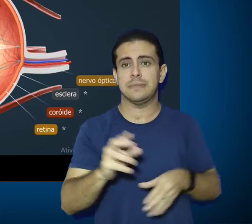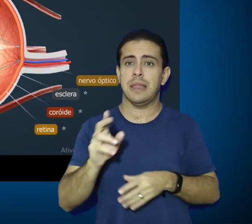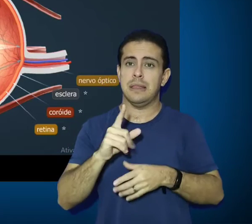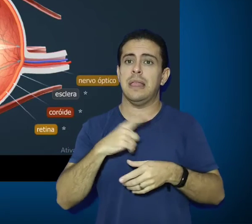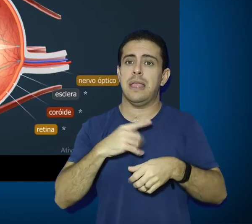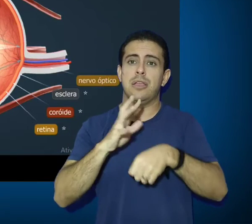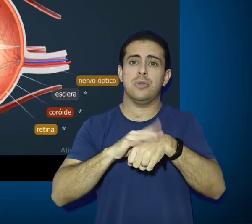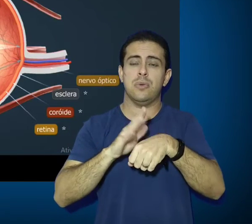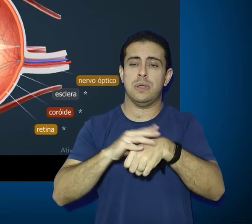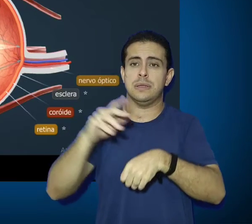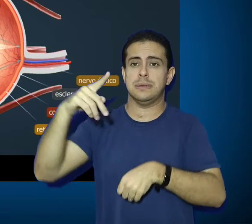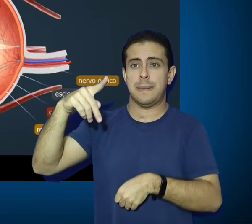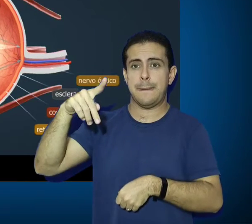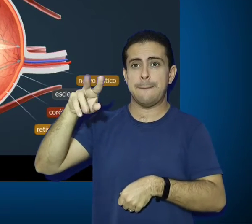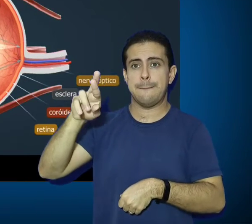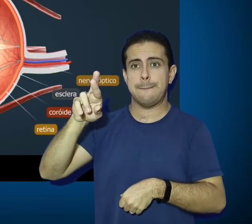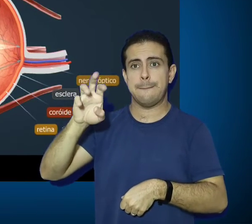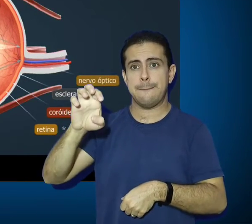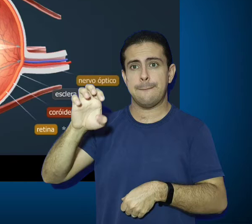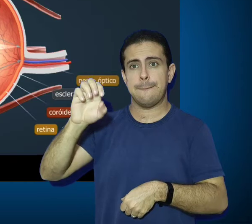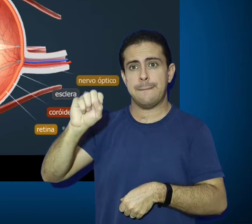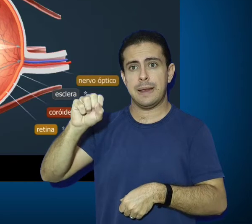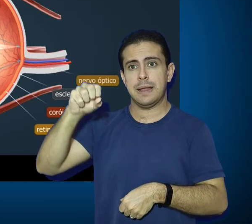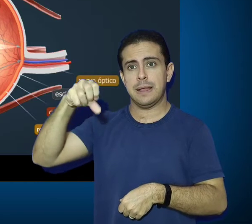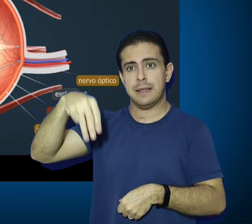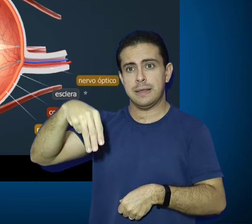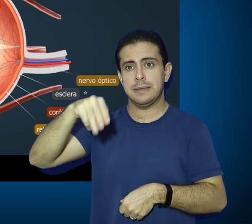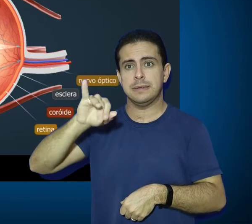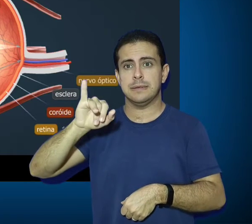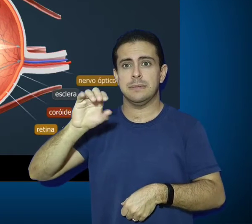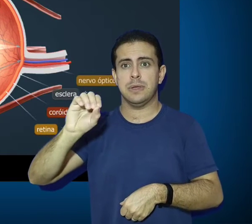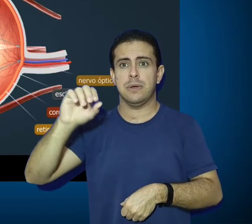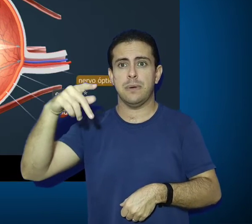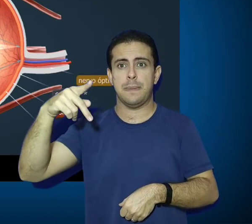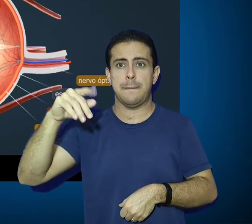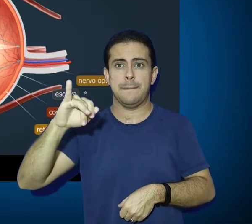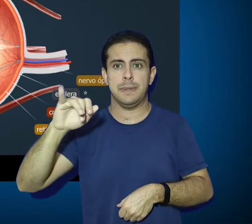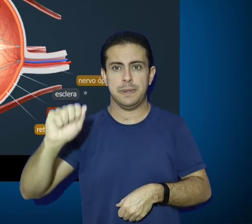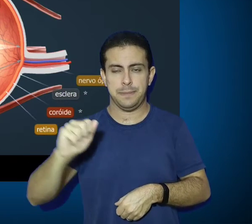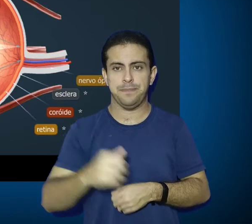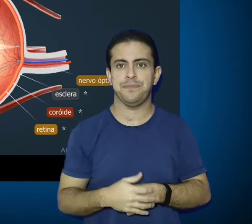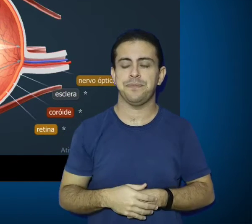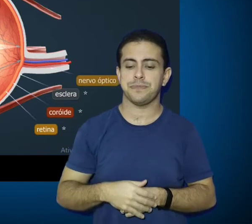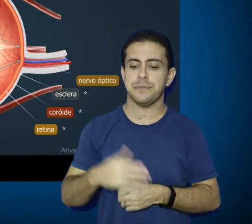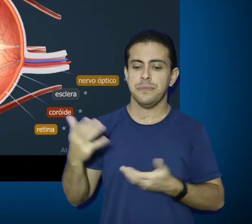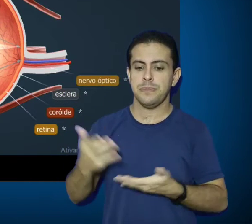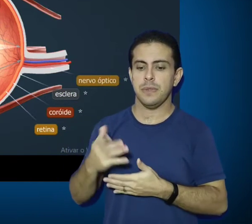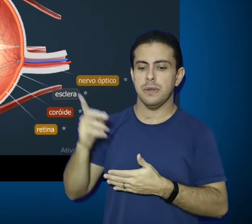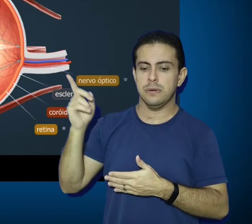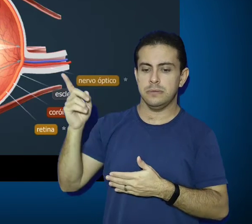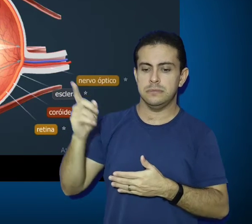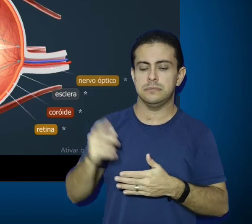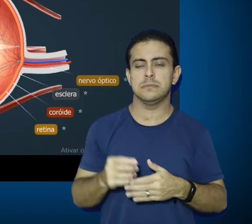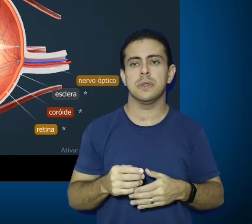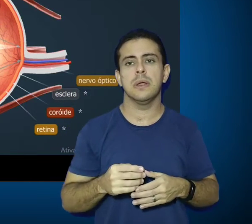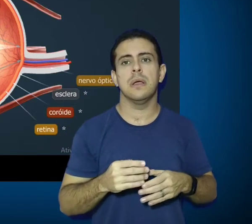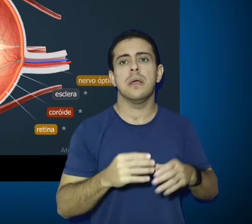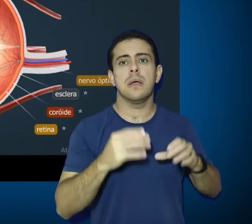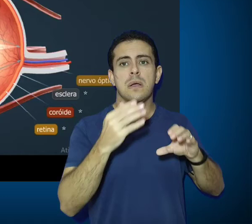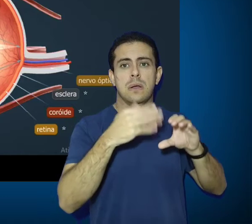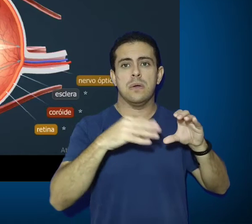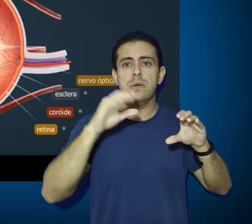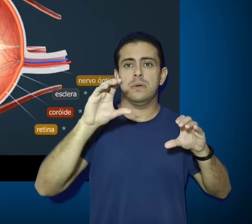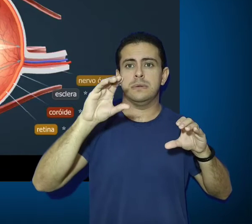que estudaremos adiante, em outro vídeo. O corpo ciliar. O corpo ciliar é